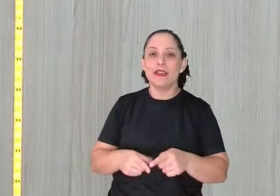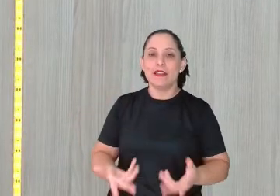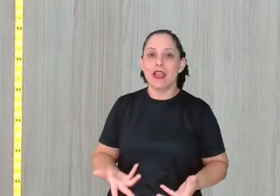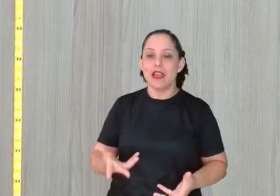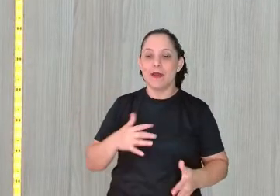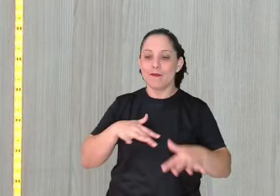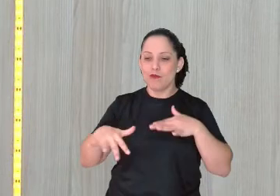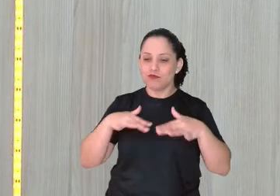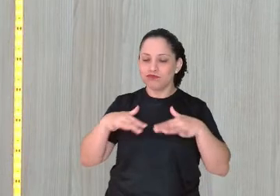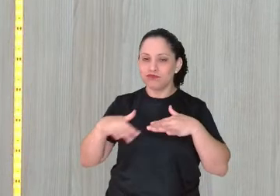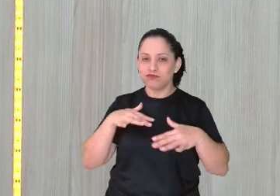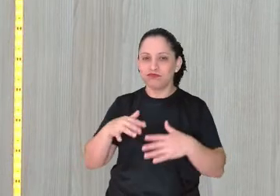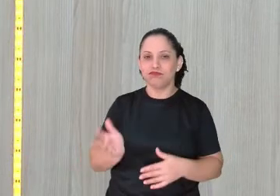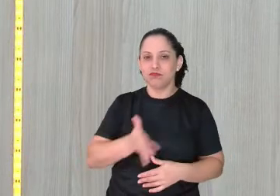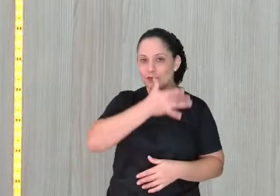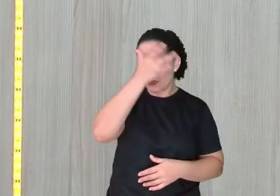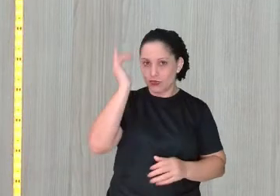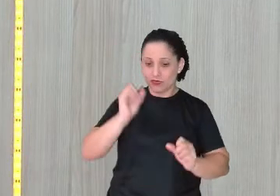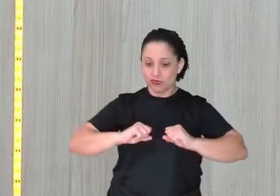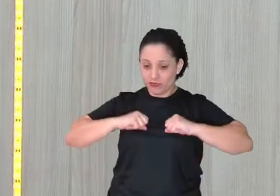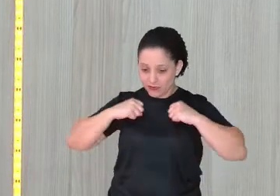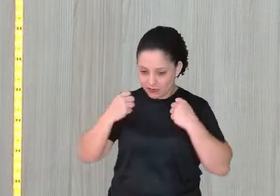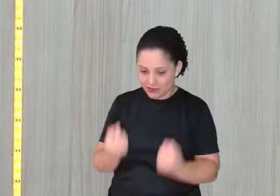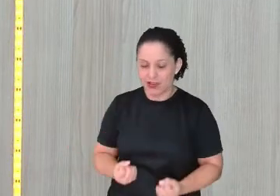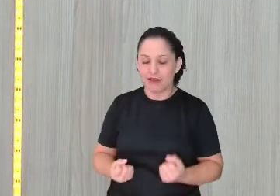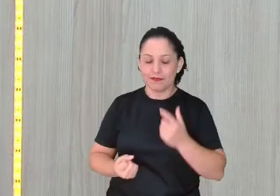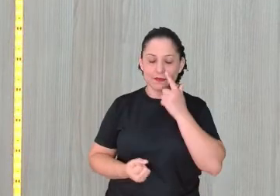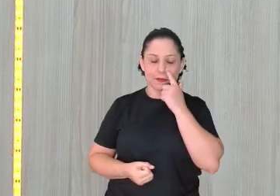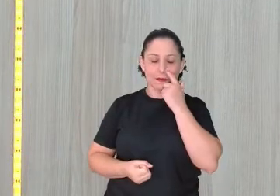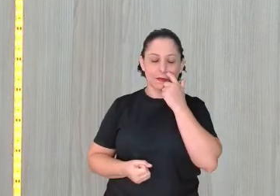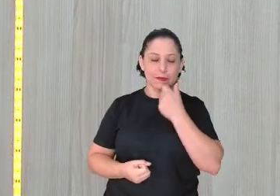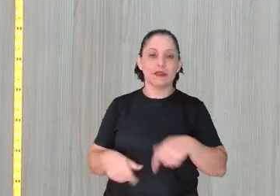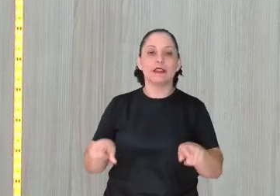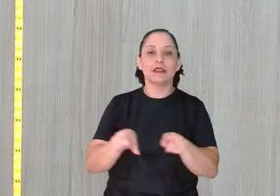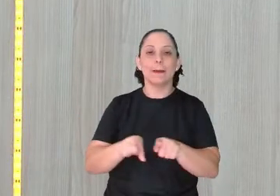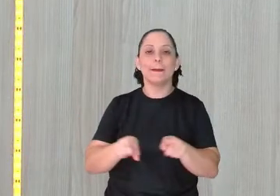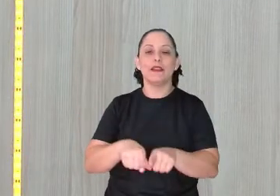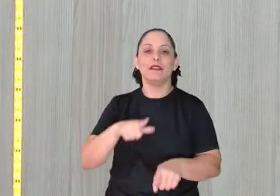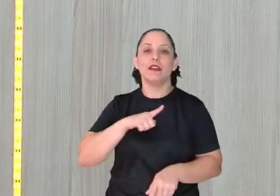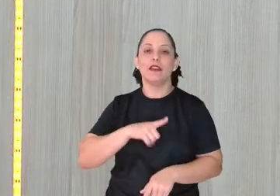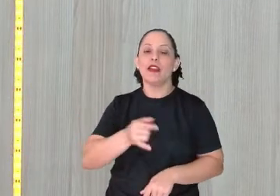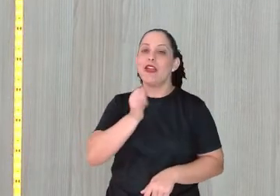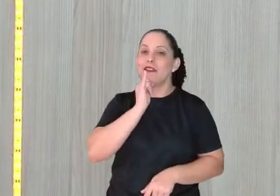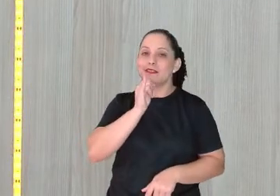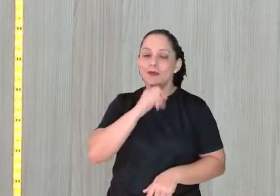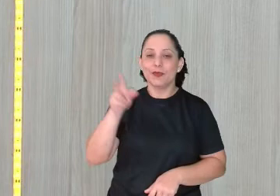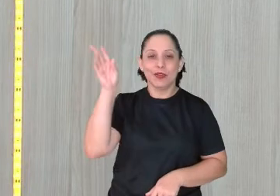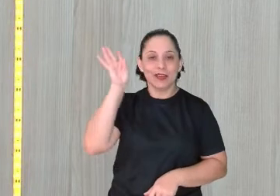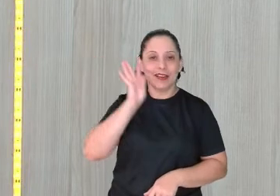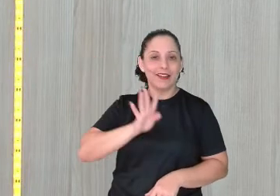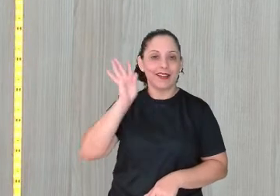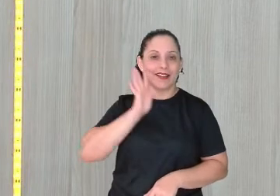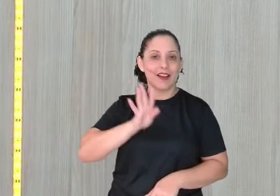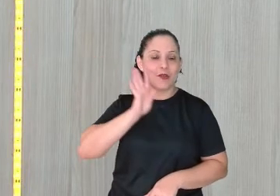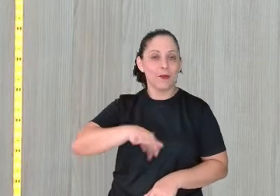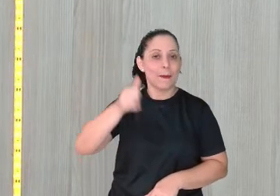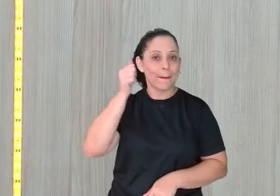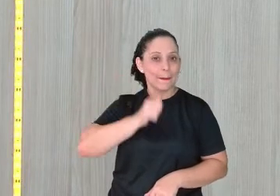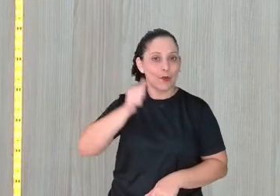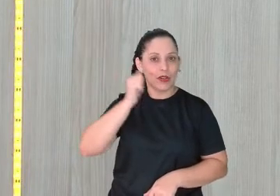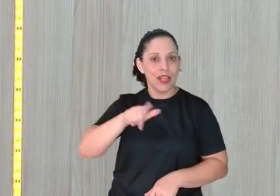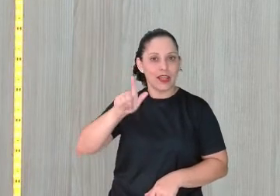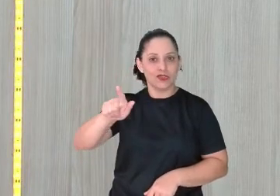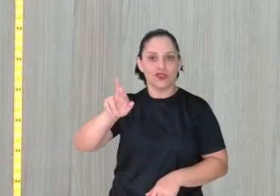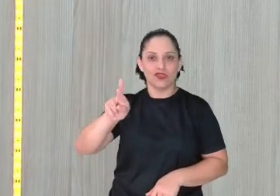que as pessoas possam despertar. A gente tem até um exemplo muito legal, que é daquela Greta, né, que é